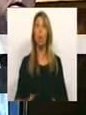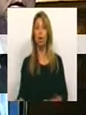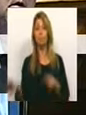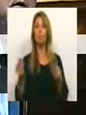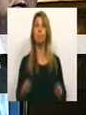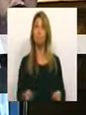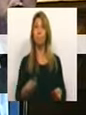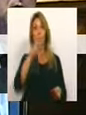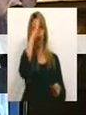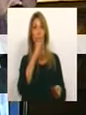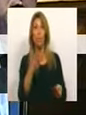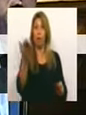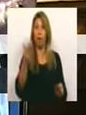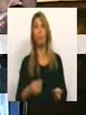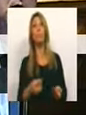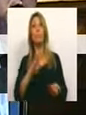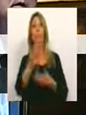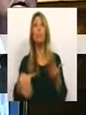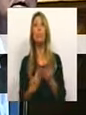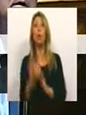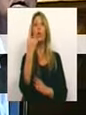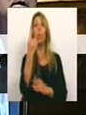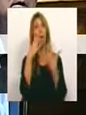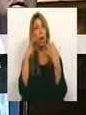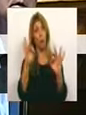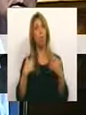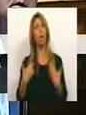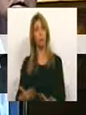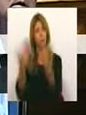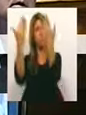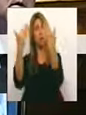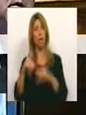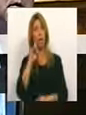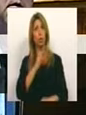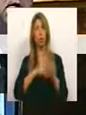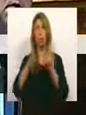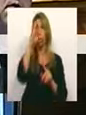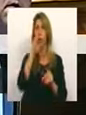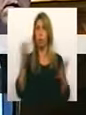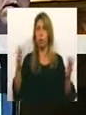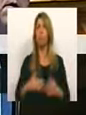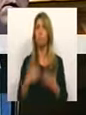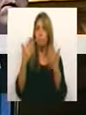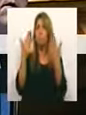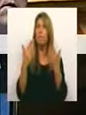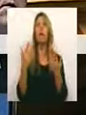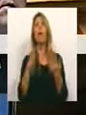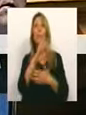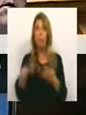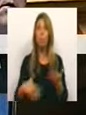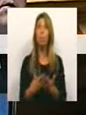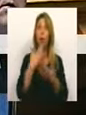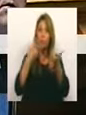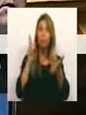apresentada pelo Governo uma proposta que naturalmente saudamos, Senhora Ministra, uma proposta que é verdadeiramente uma